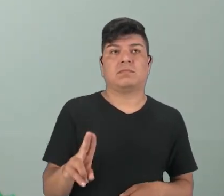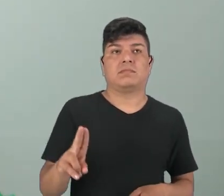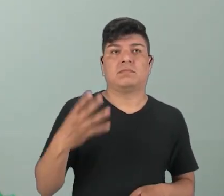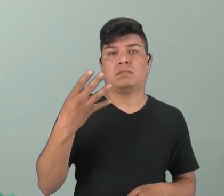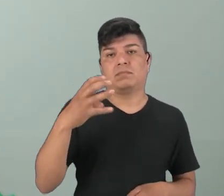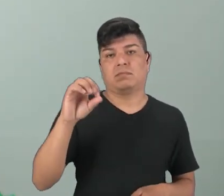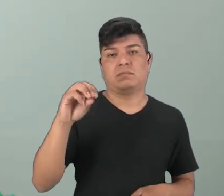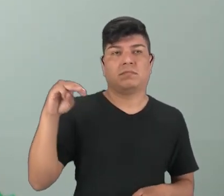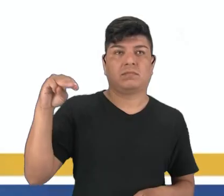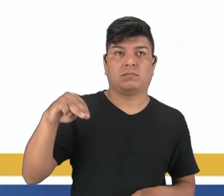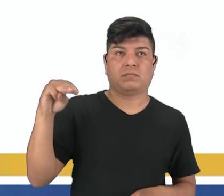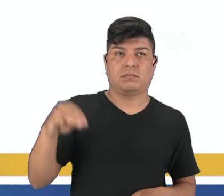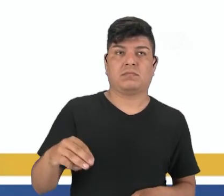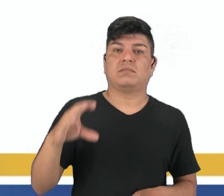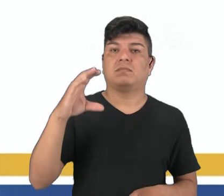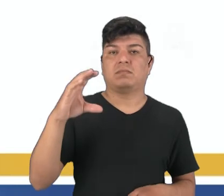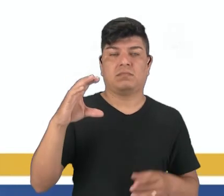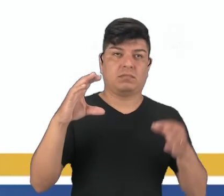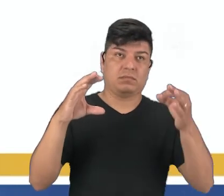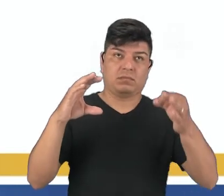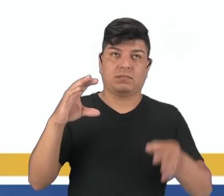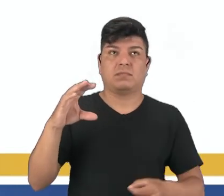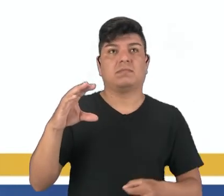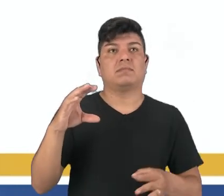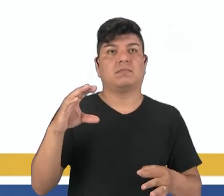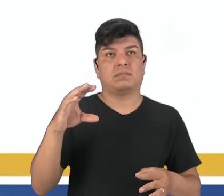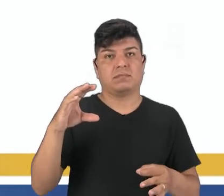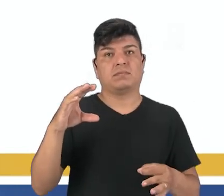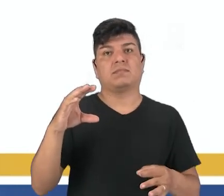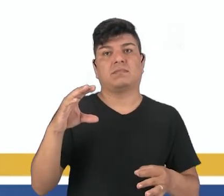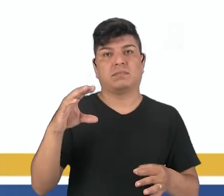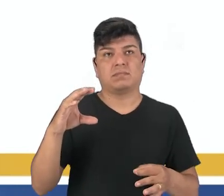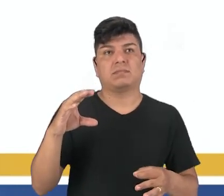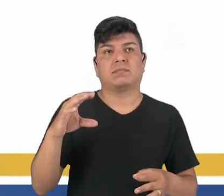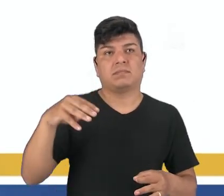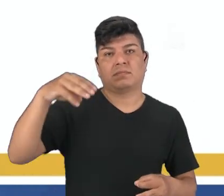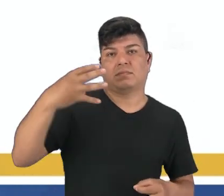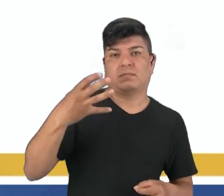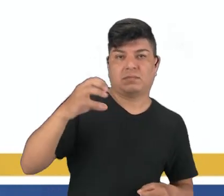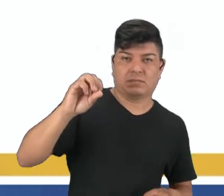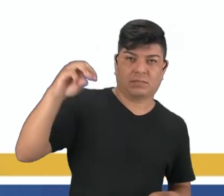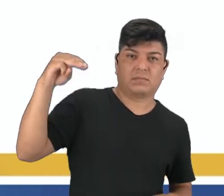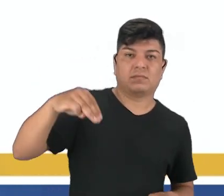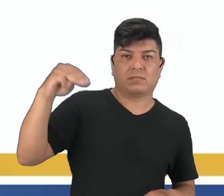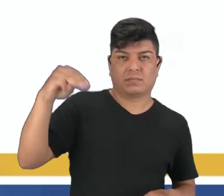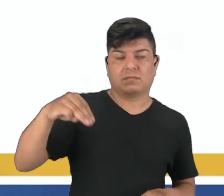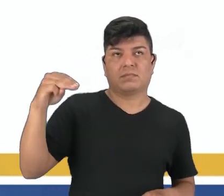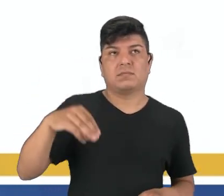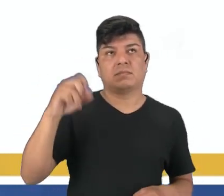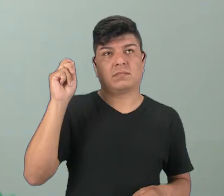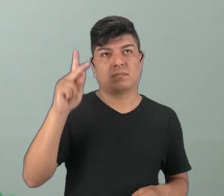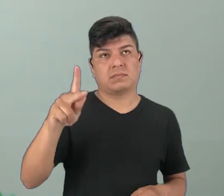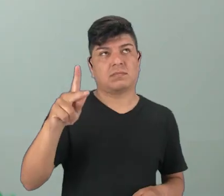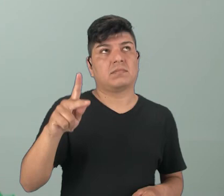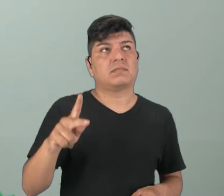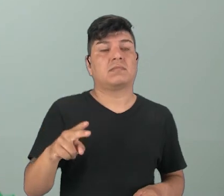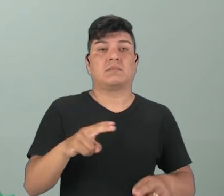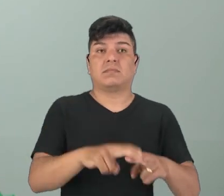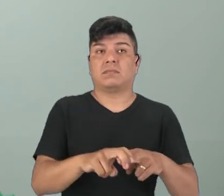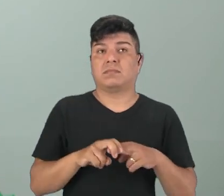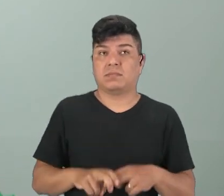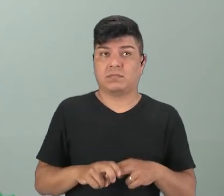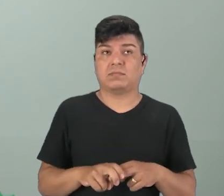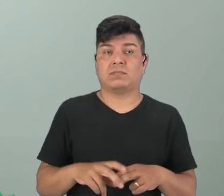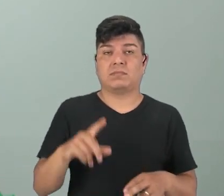40 minutos, né? Vamos conferir a letrinha C, 40 minutos, né? Então,